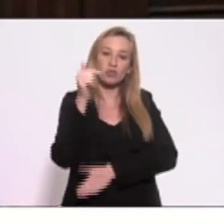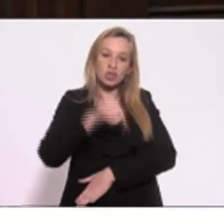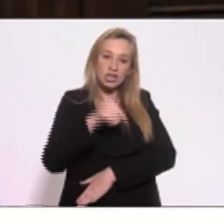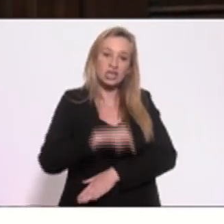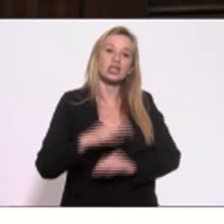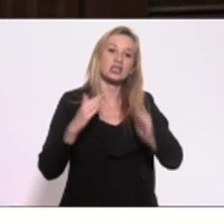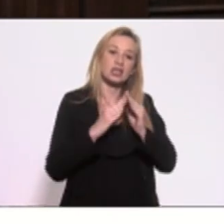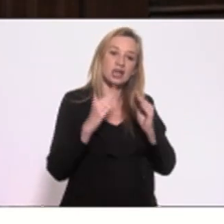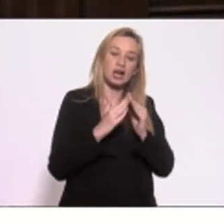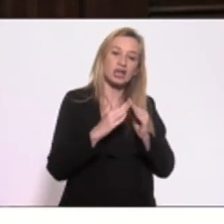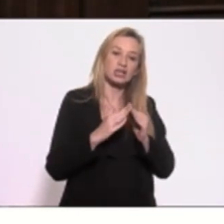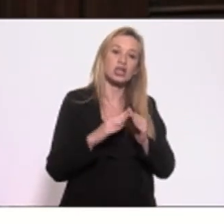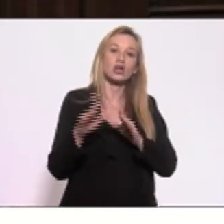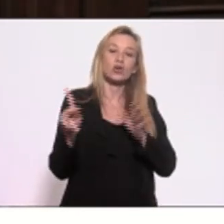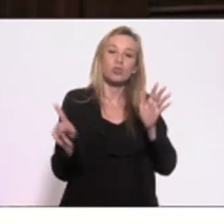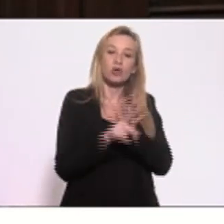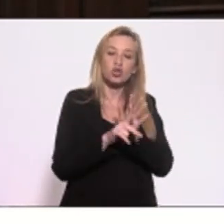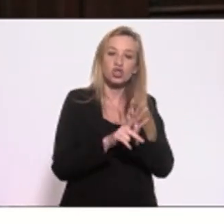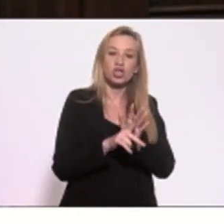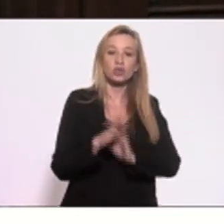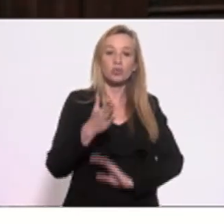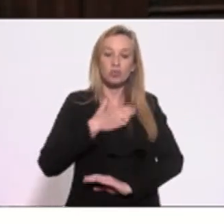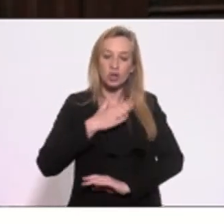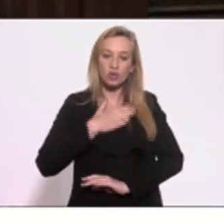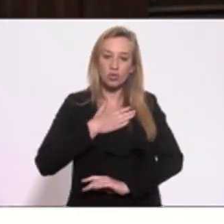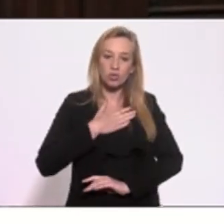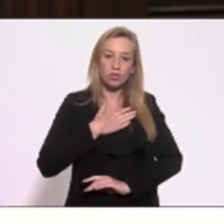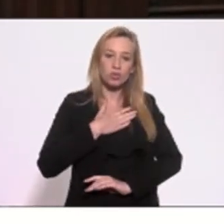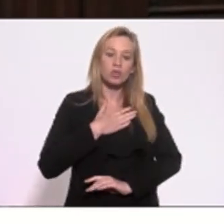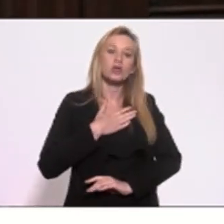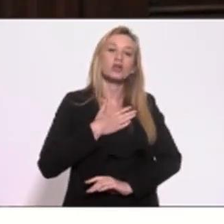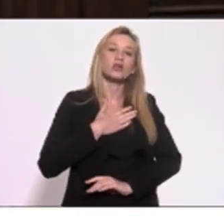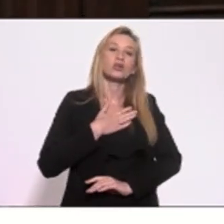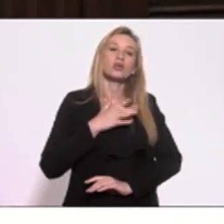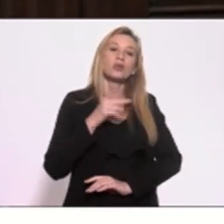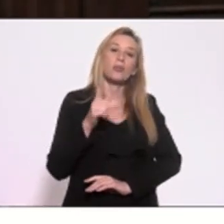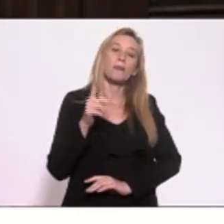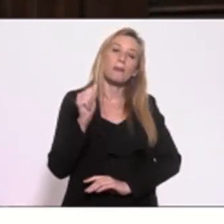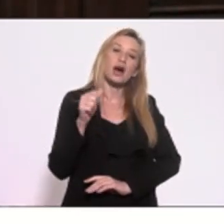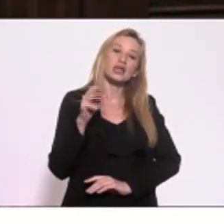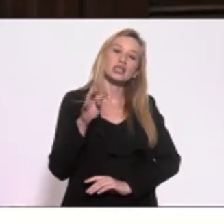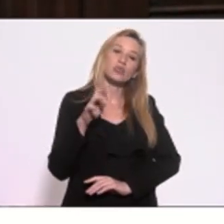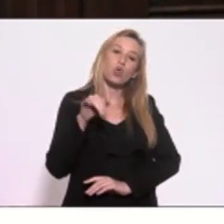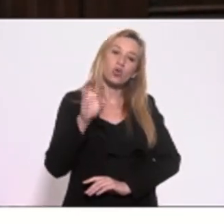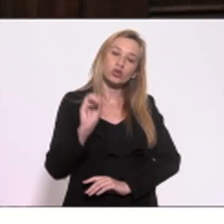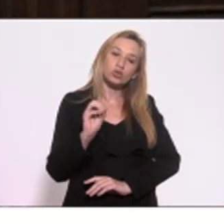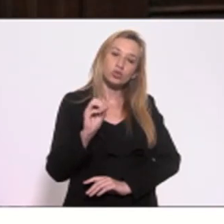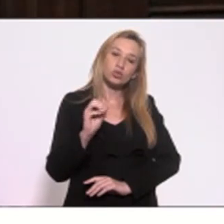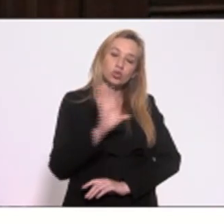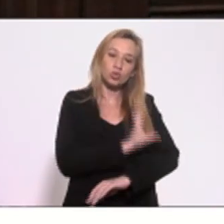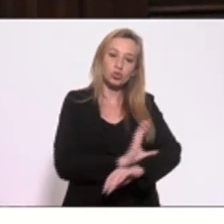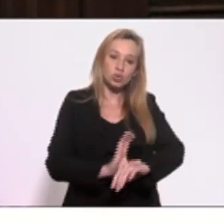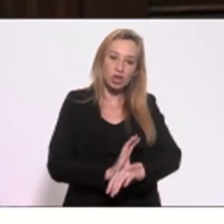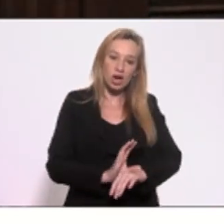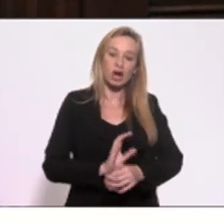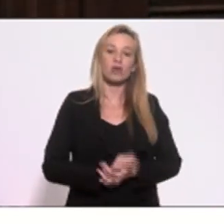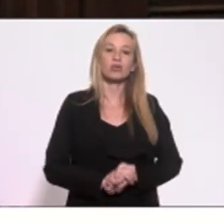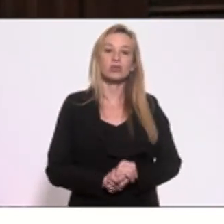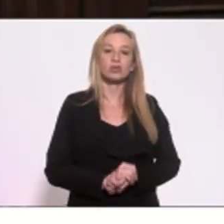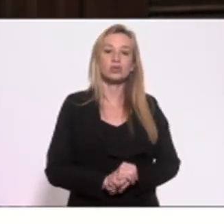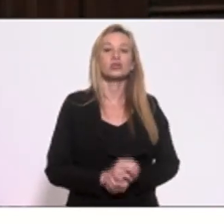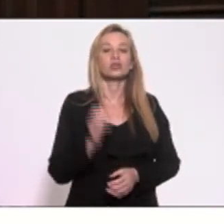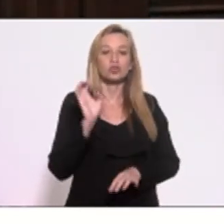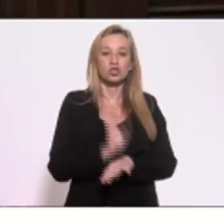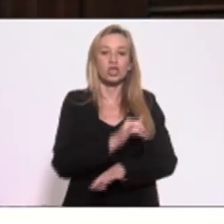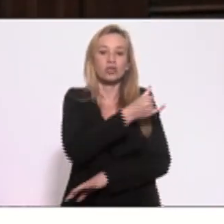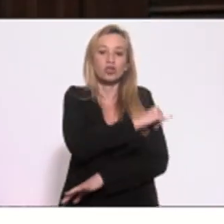nesta casa um projeto de minha autoria que declara patrimônio cultural e de natureza imaterial do